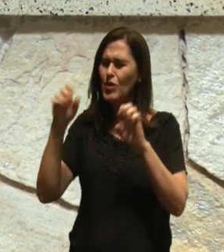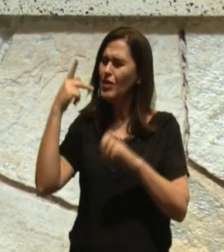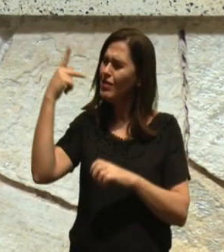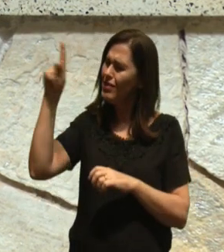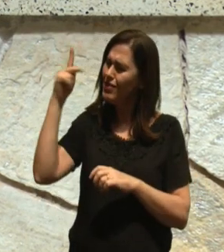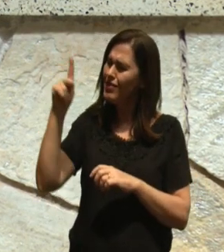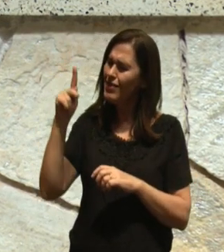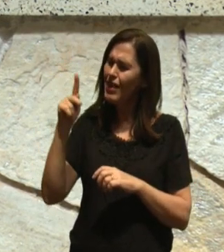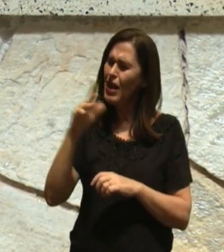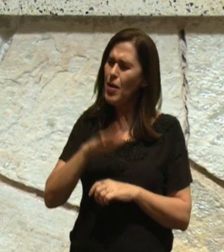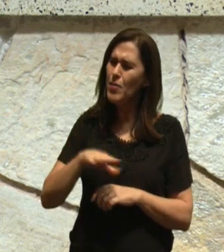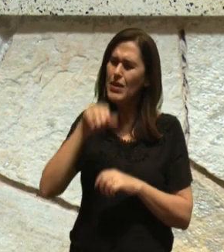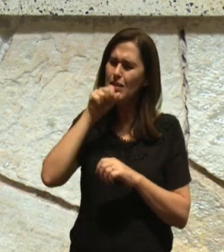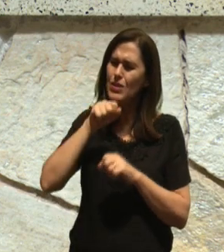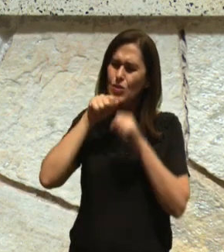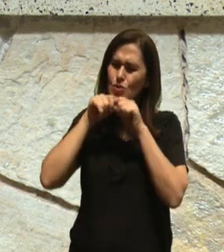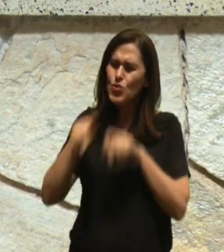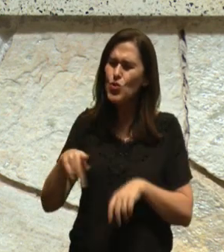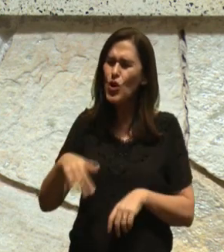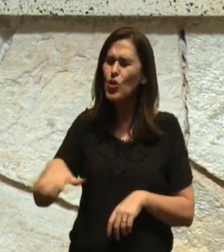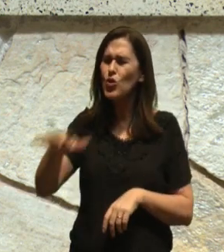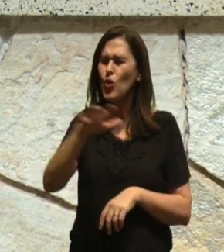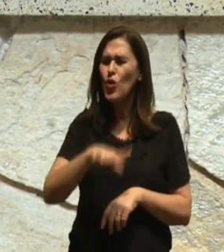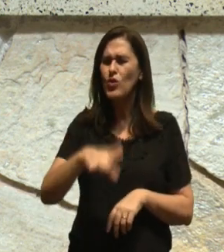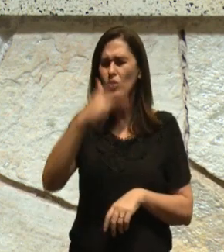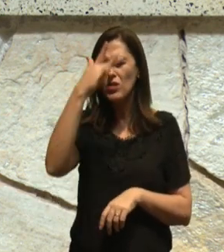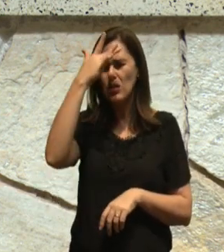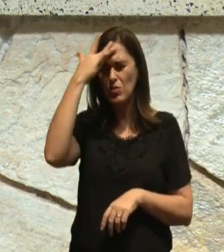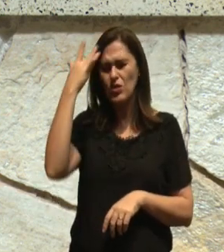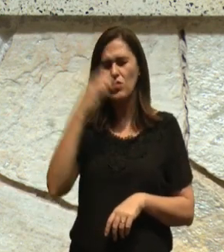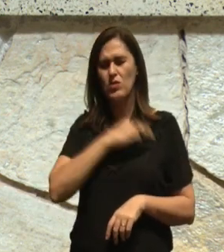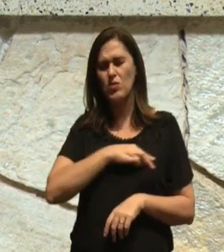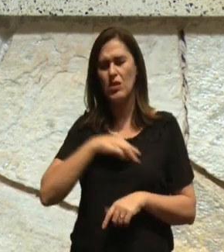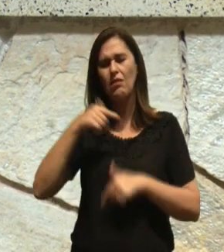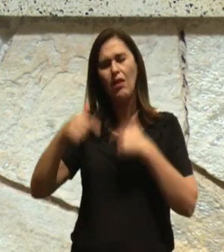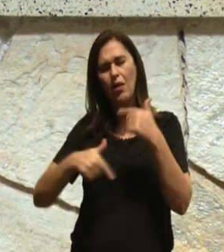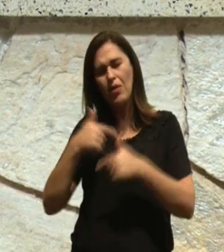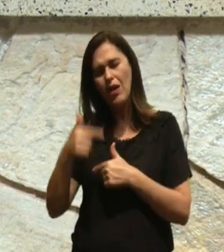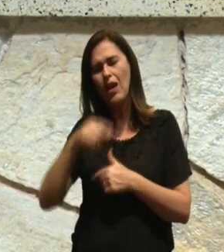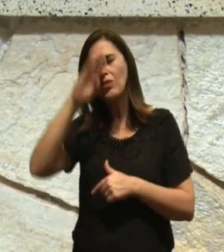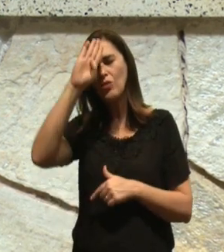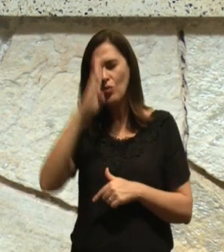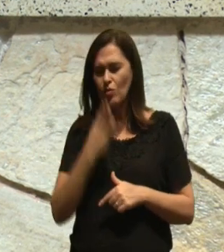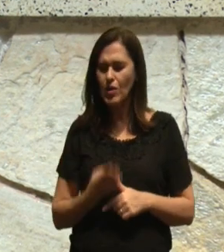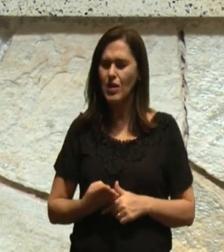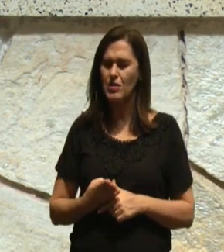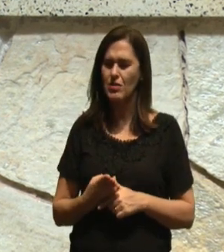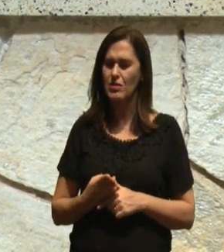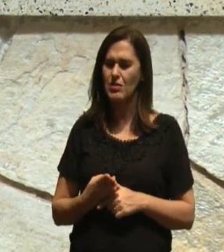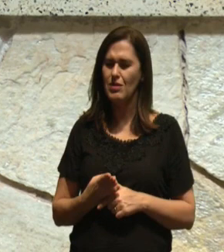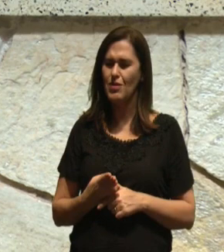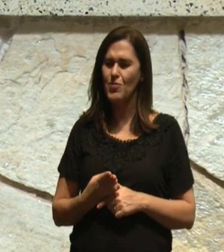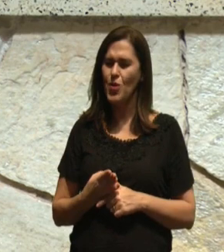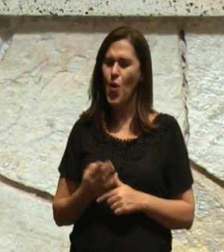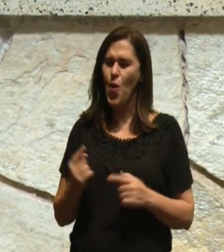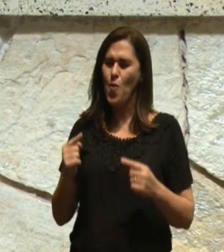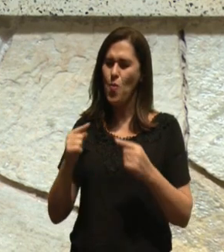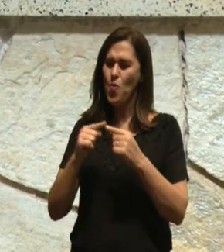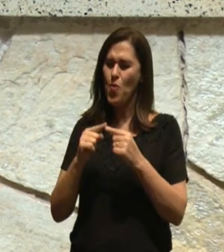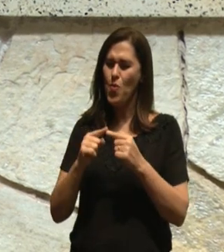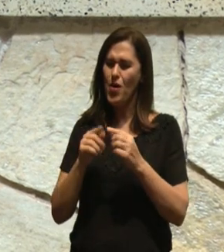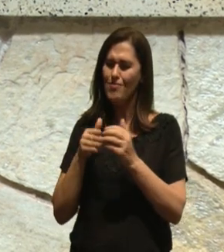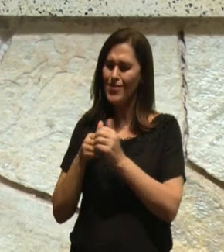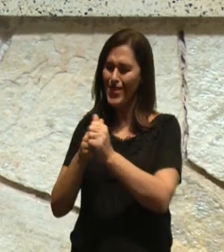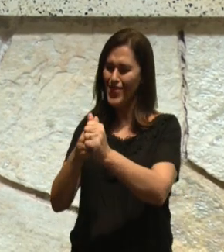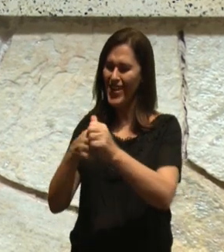com os demais missionários, Senhor Deus, da Junta de Missões Nacionais, que continuem também, Senhor Deus, no seu forte propósito de levar